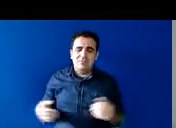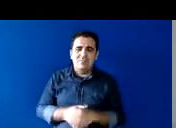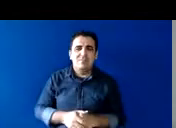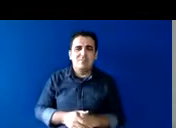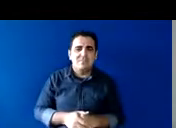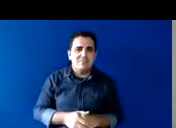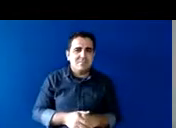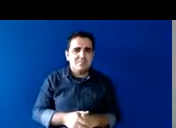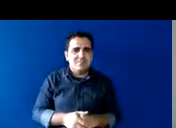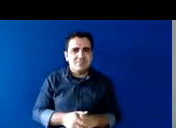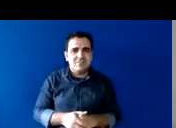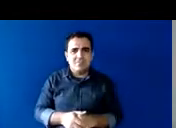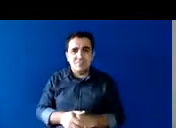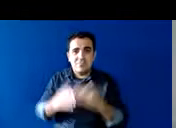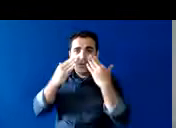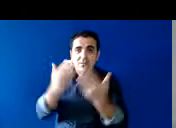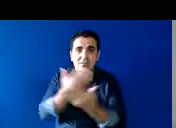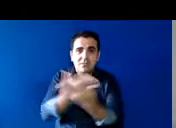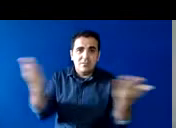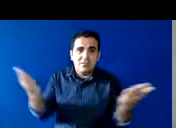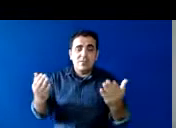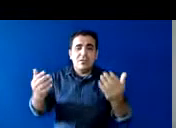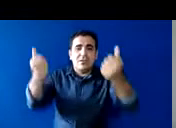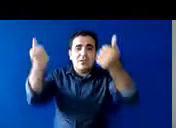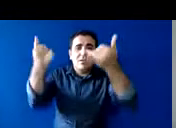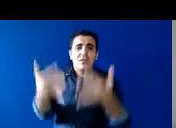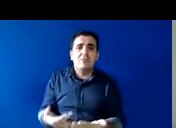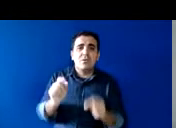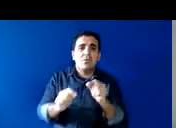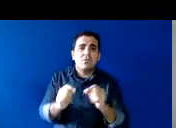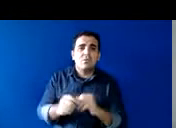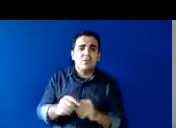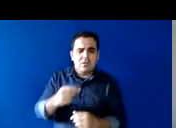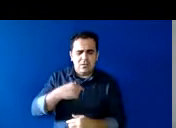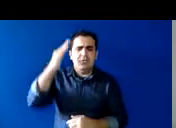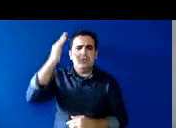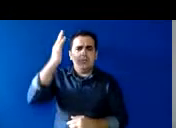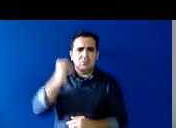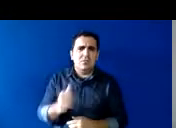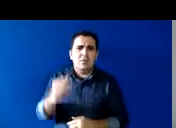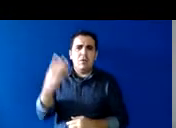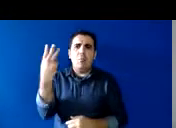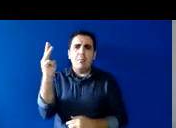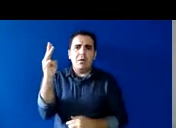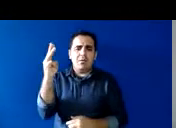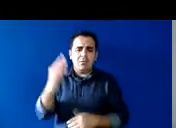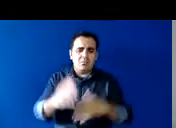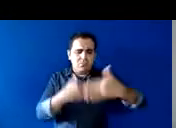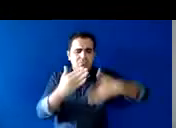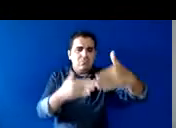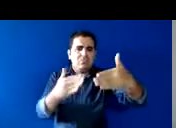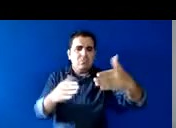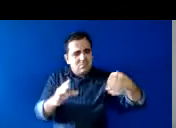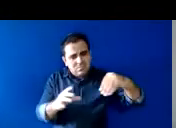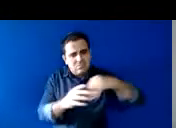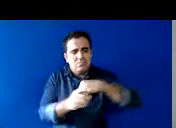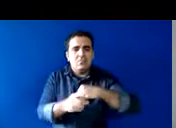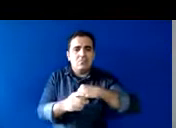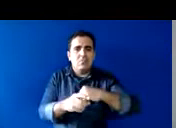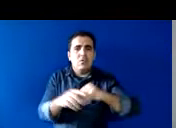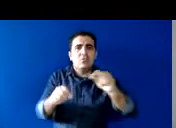E, diante disso, eu quero até dizer que também sei que o Maranhão avançou muito na implementação